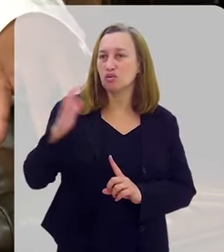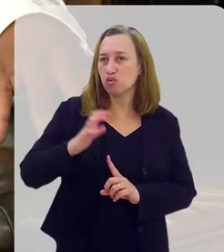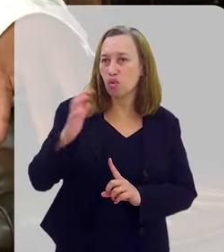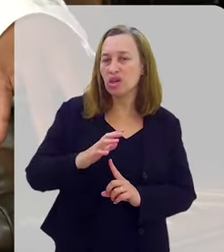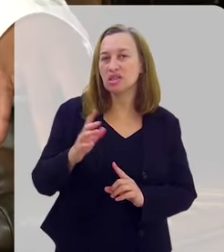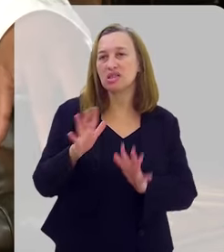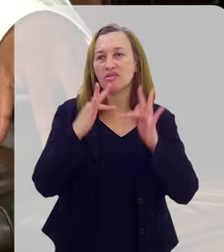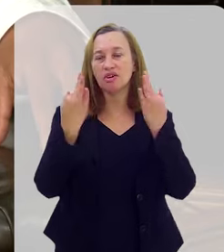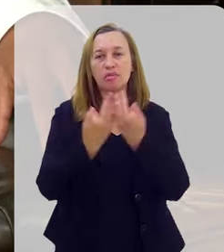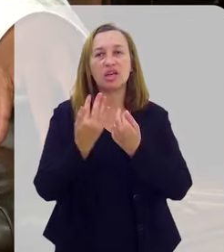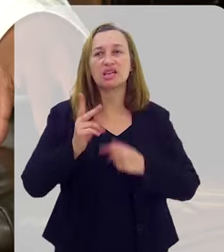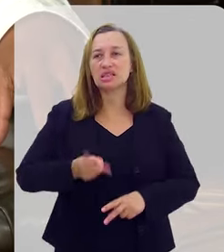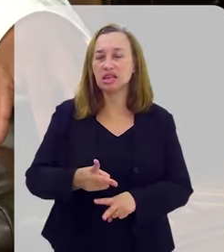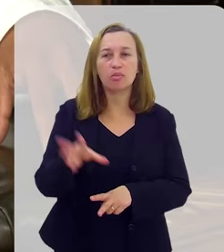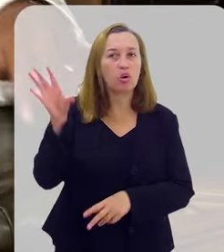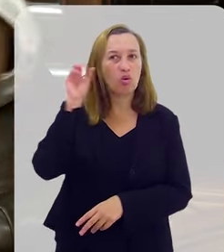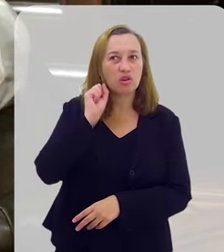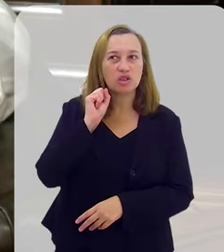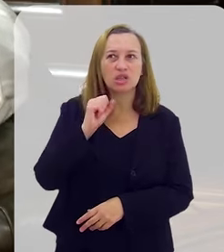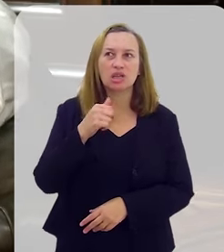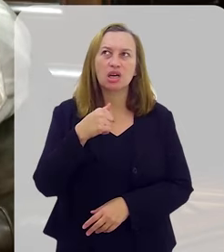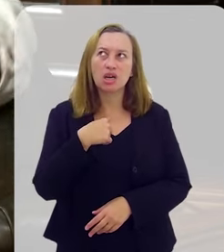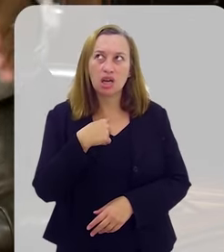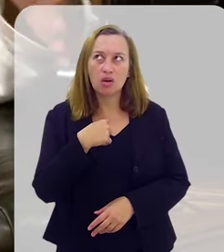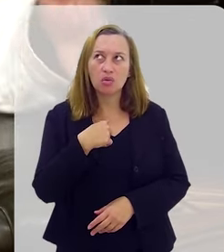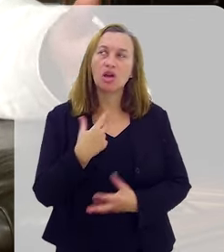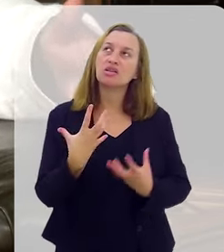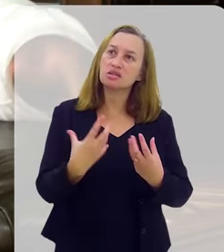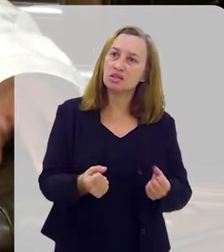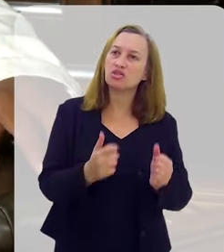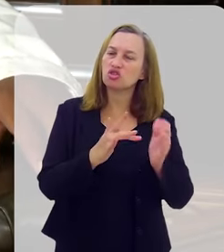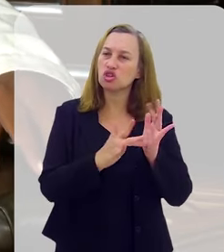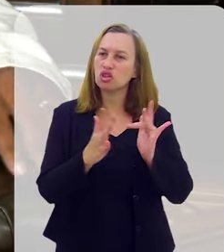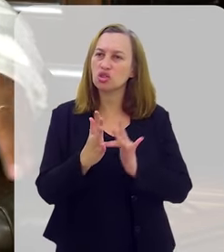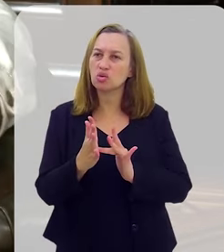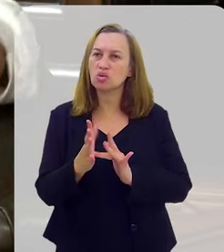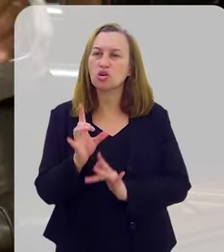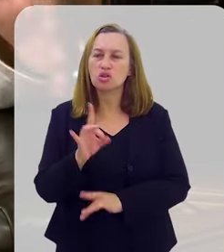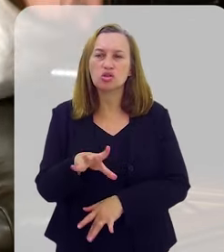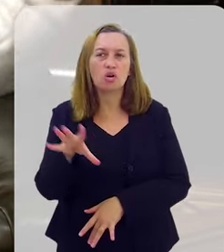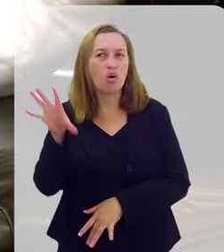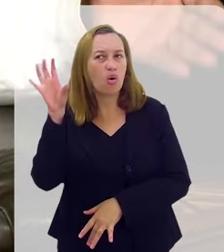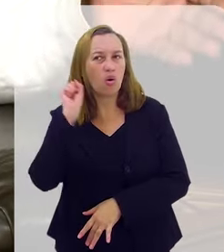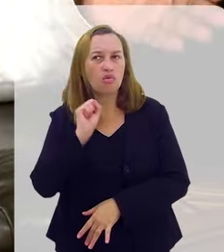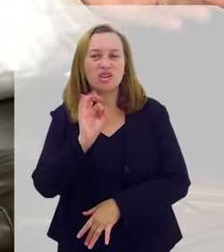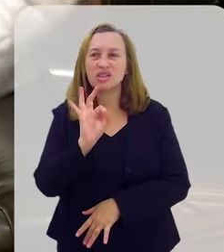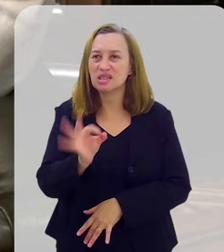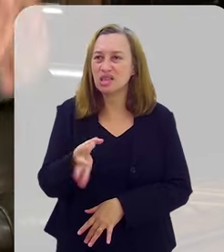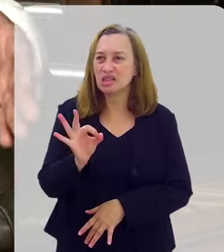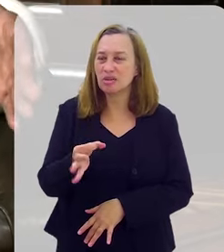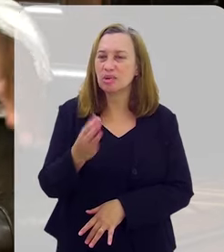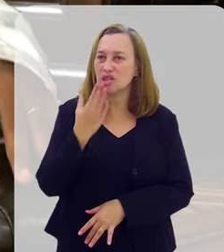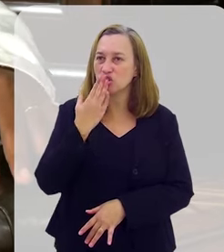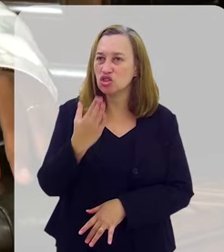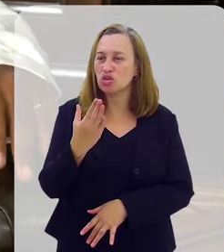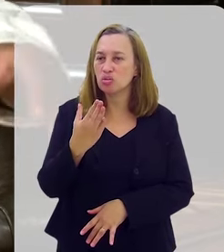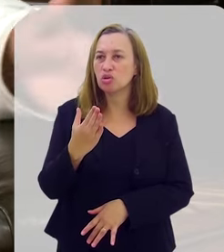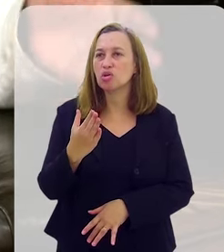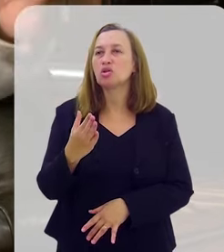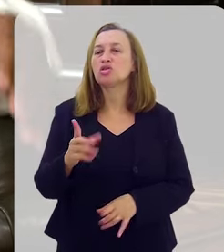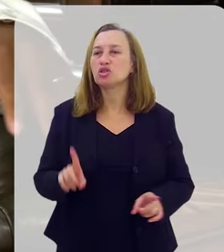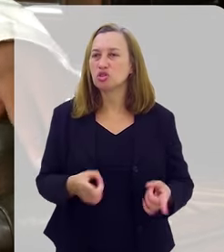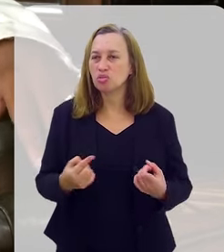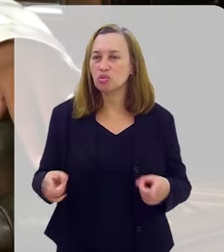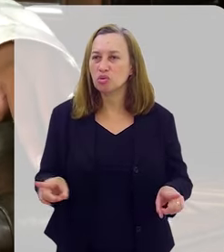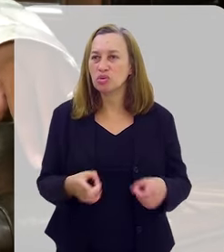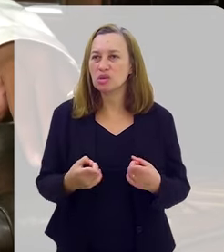sempre ouviu muito isso. E assim que eu me converto, eu começo a ouvir justamente esse estilo de música também